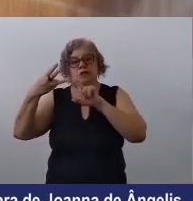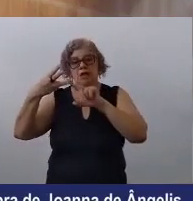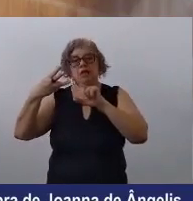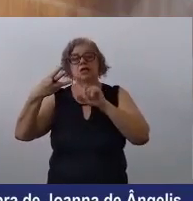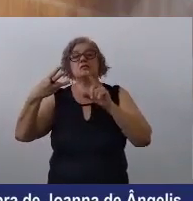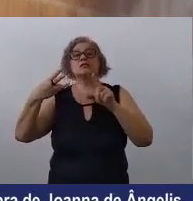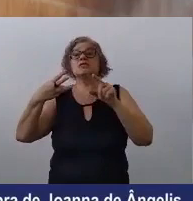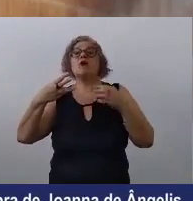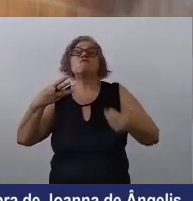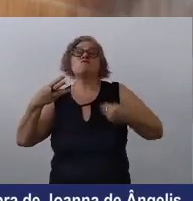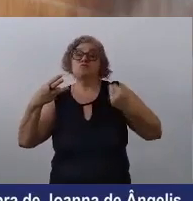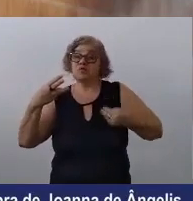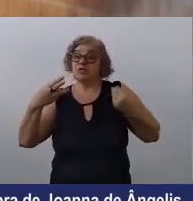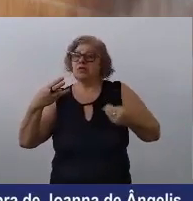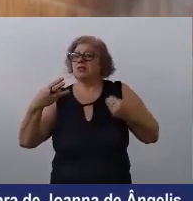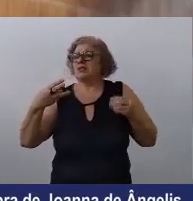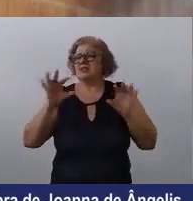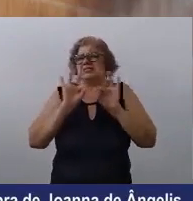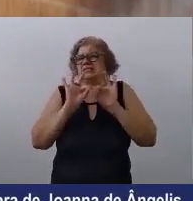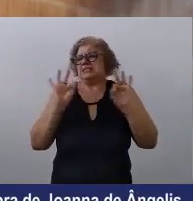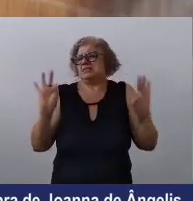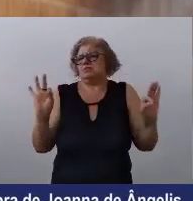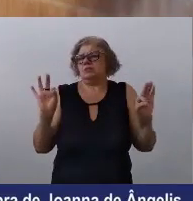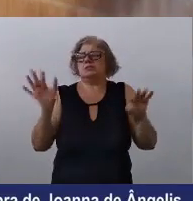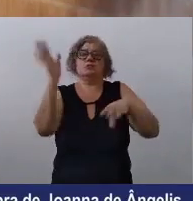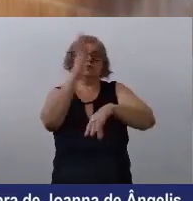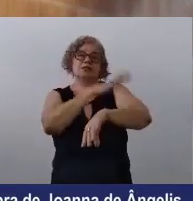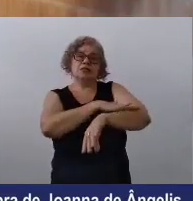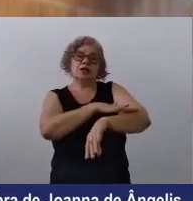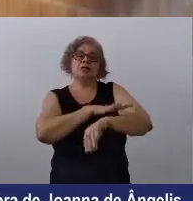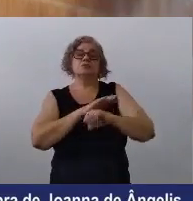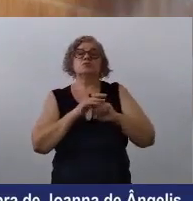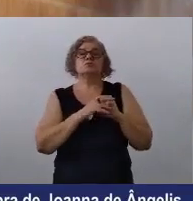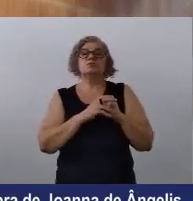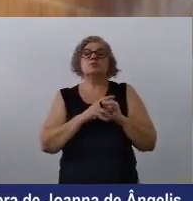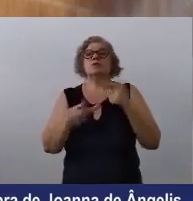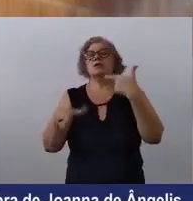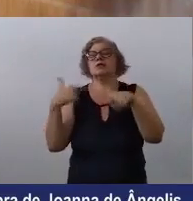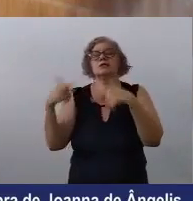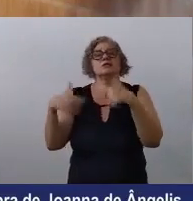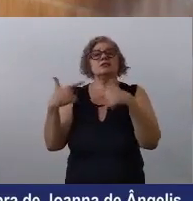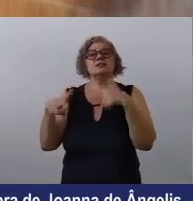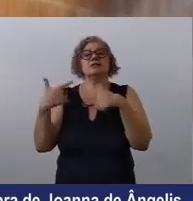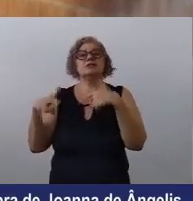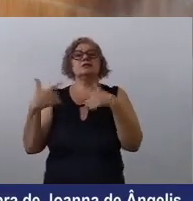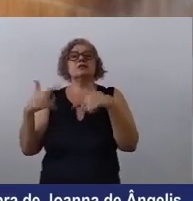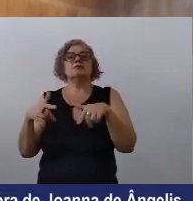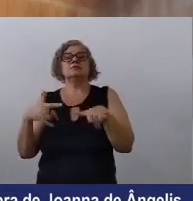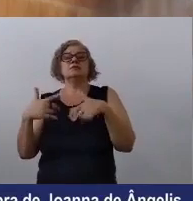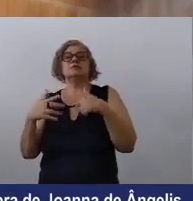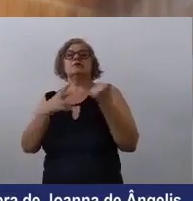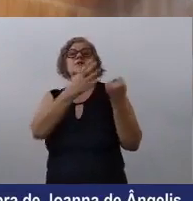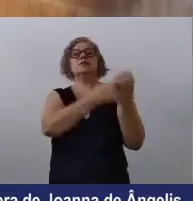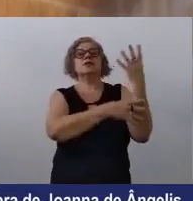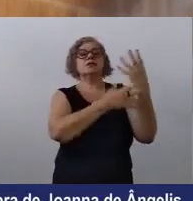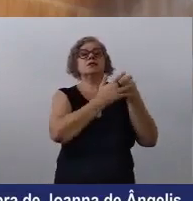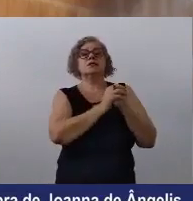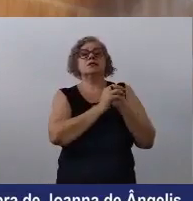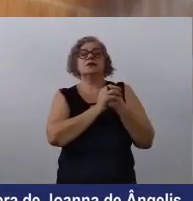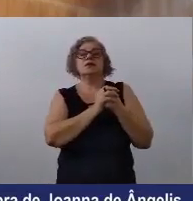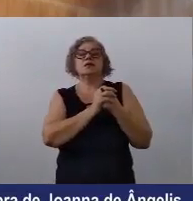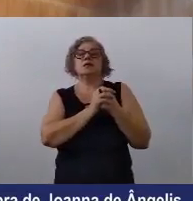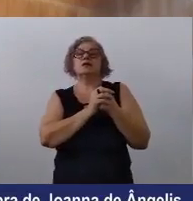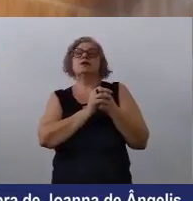encarnações anônimas, e numa tarde sublime, quando ela estava trabalhando no plano